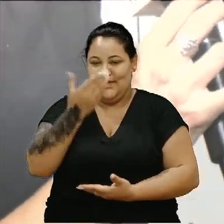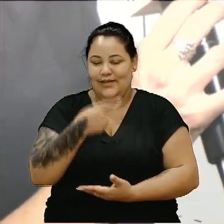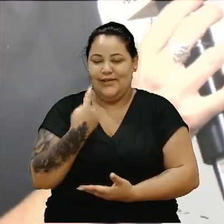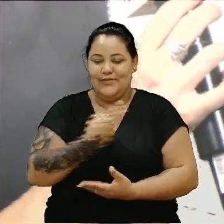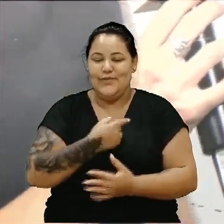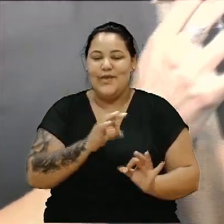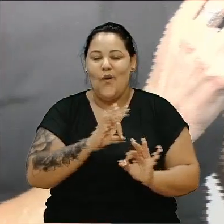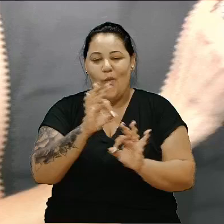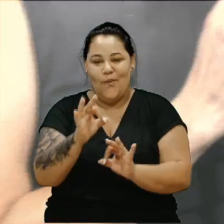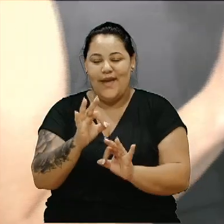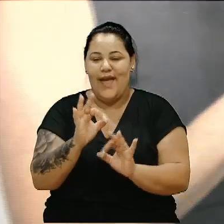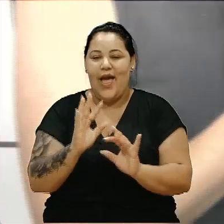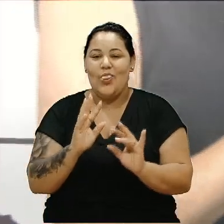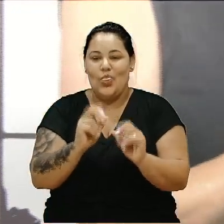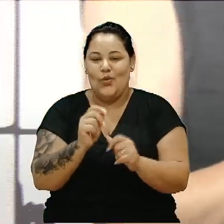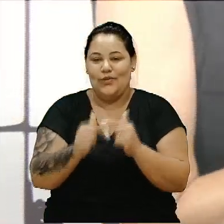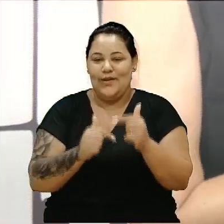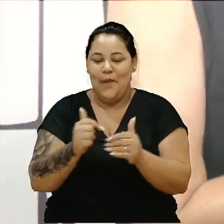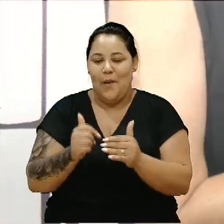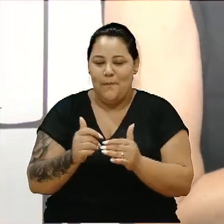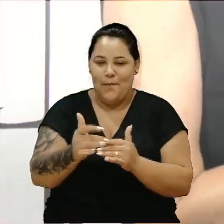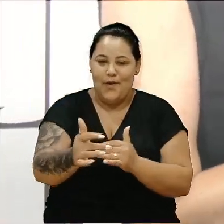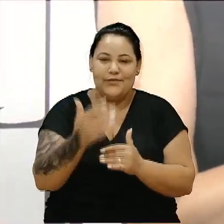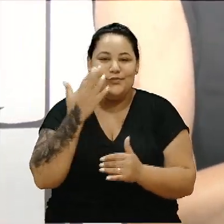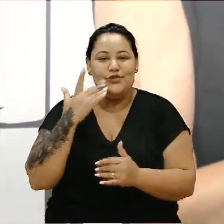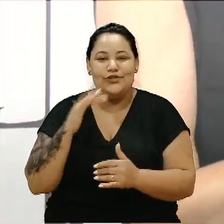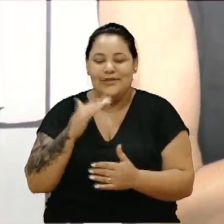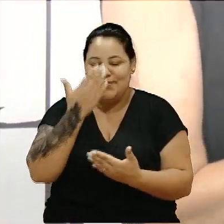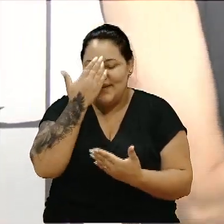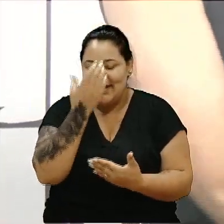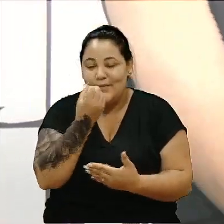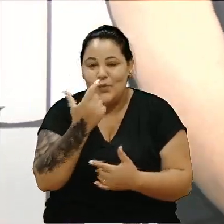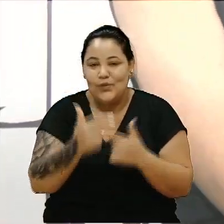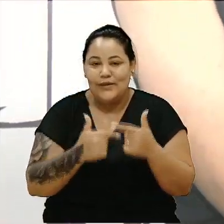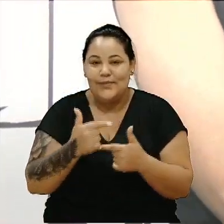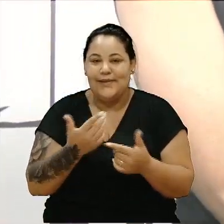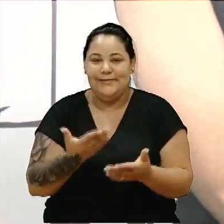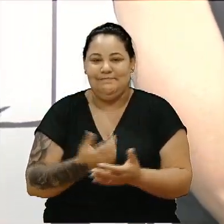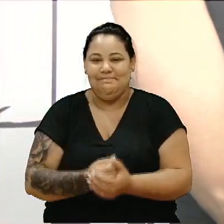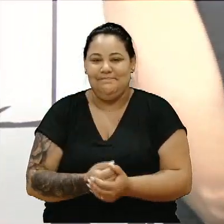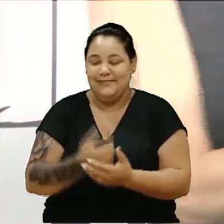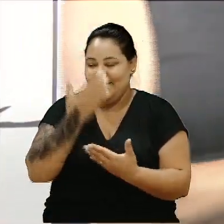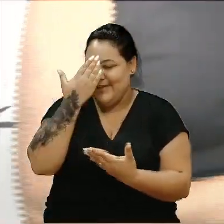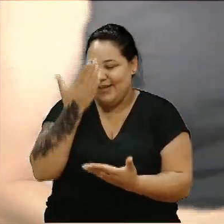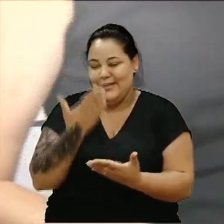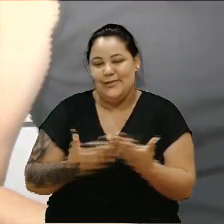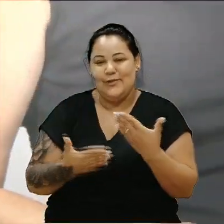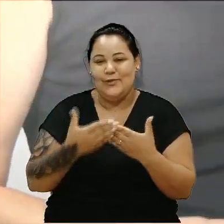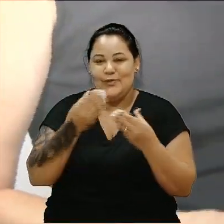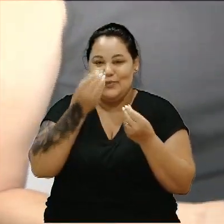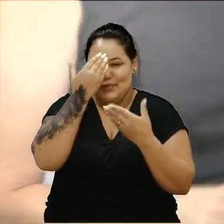todos esses trabalhos nos próximos dias aí. Obrigada e bom trabalho para a senhora. Eu que agradeço a todos vocês. Muito obrigada e bom dia.